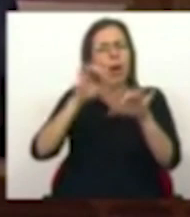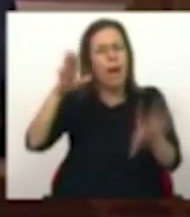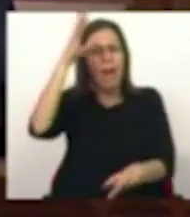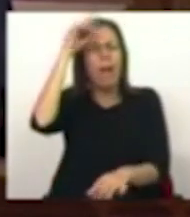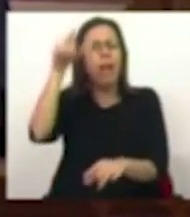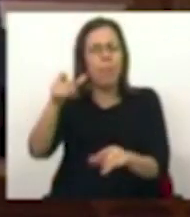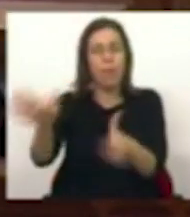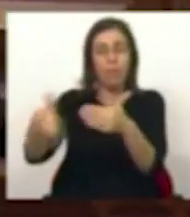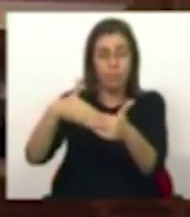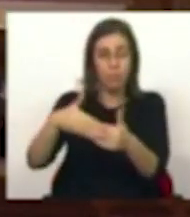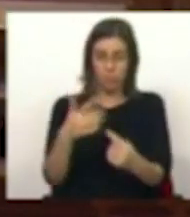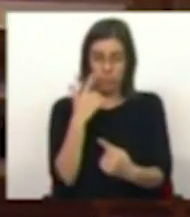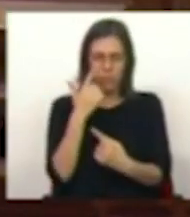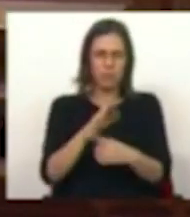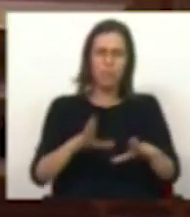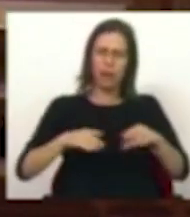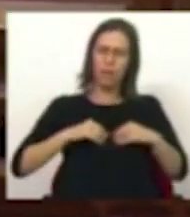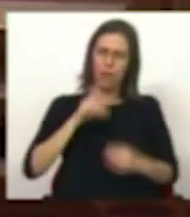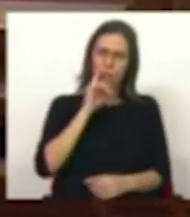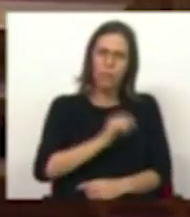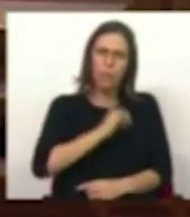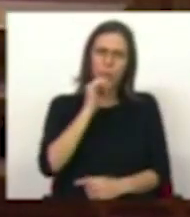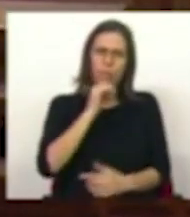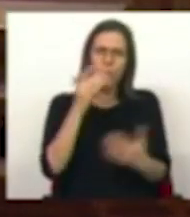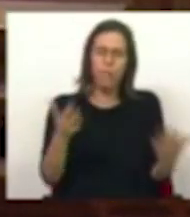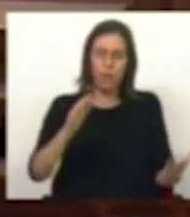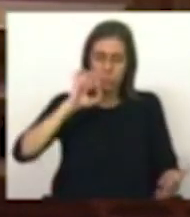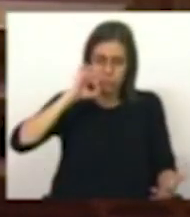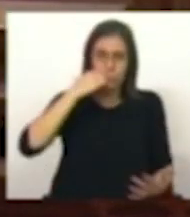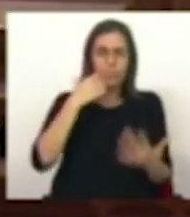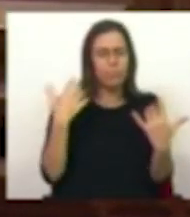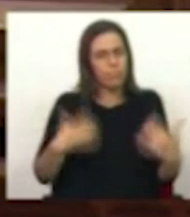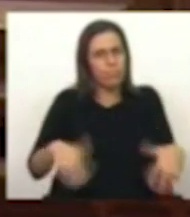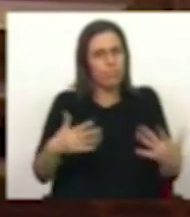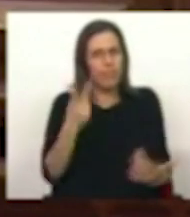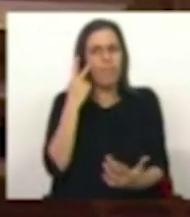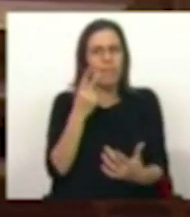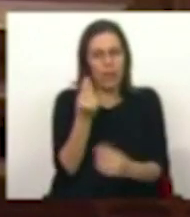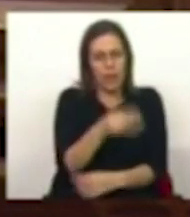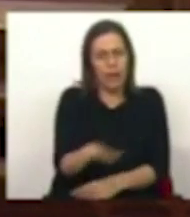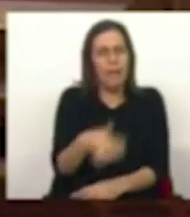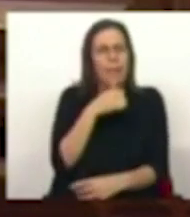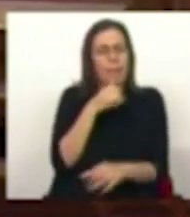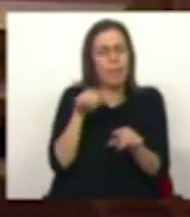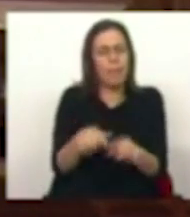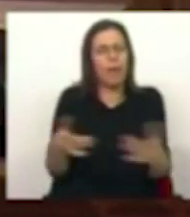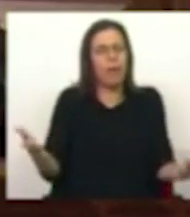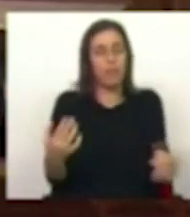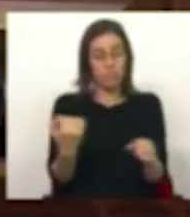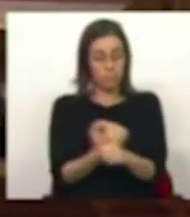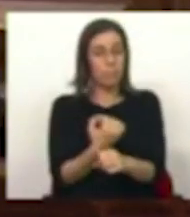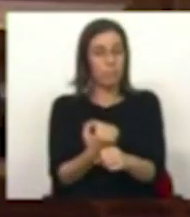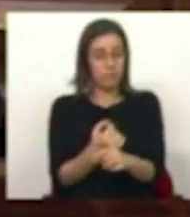da Horta é um exemplo inaceitável que pode ter consequências nefastas para a vida das crianças.